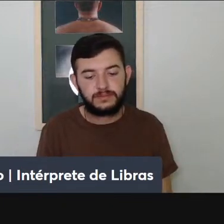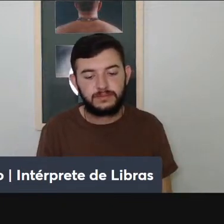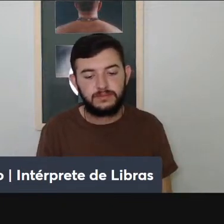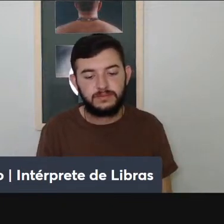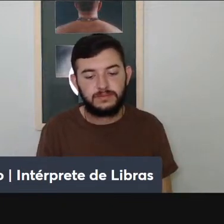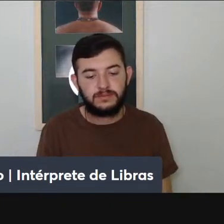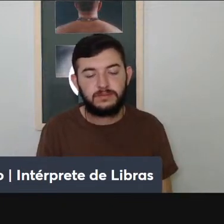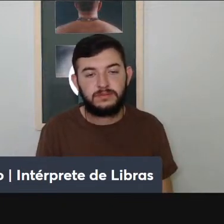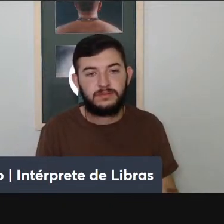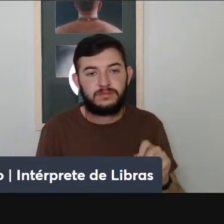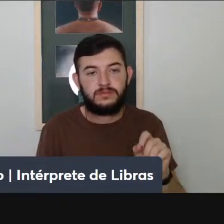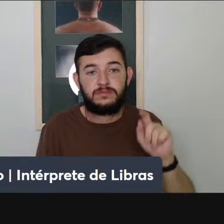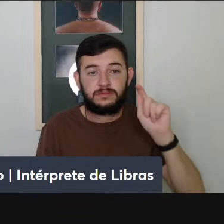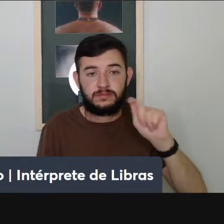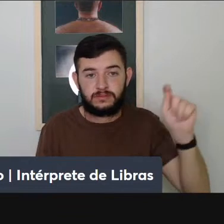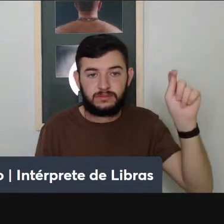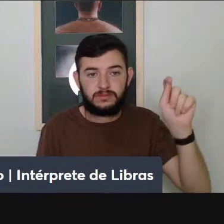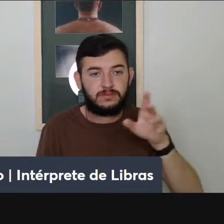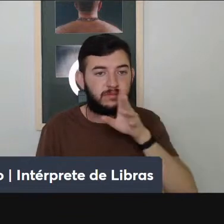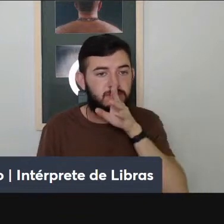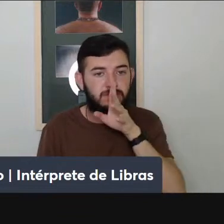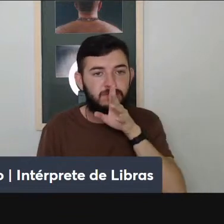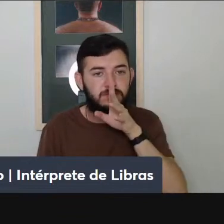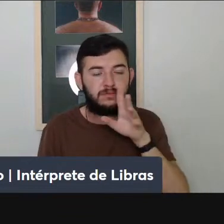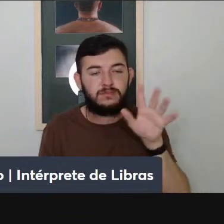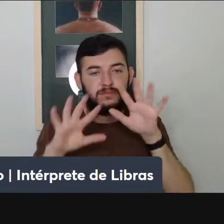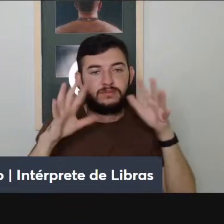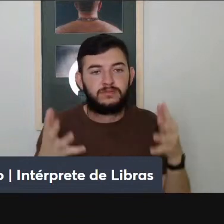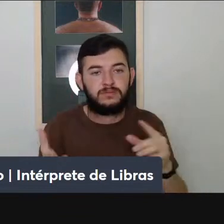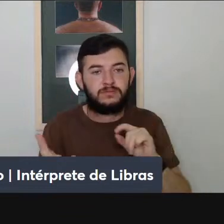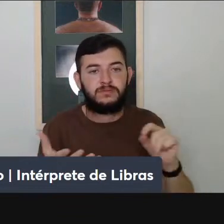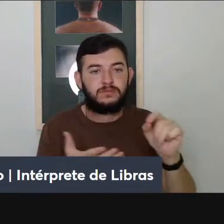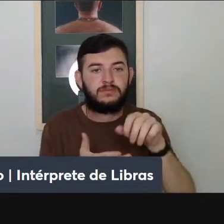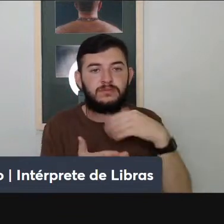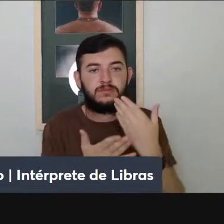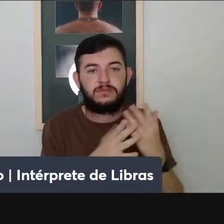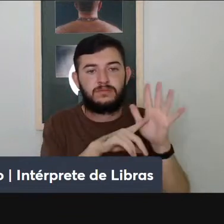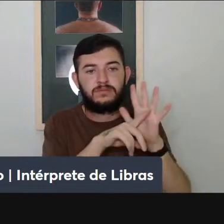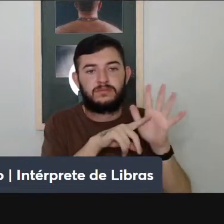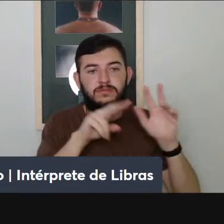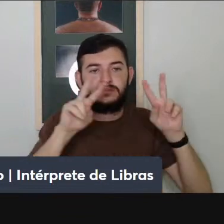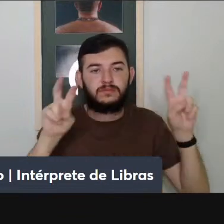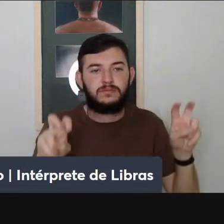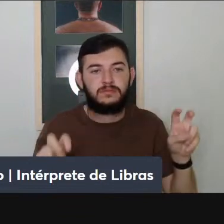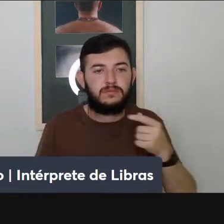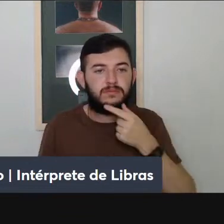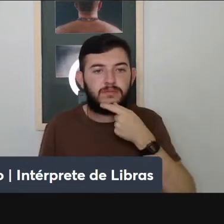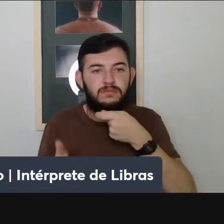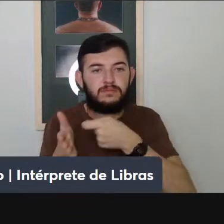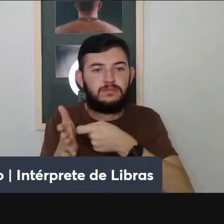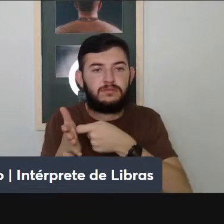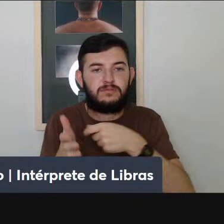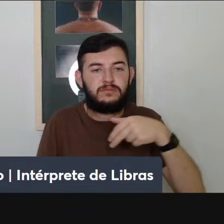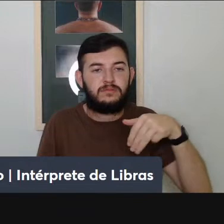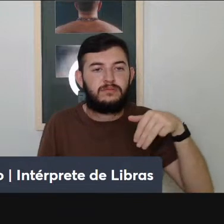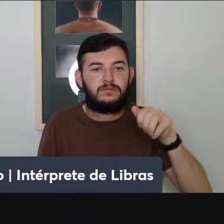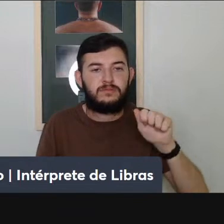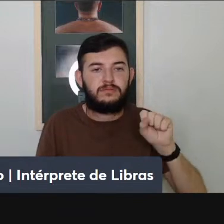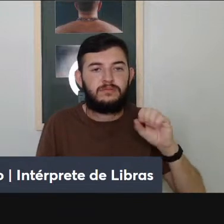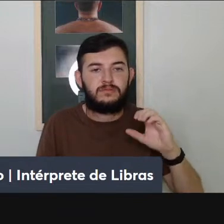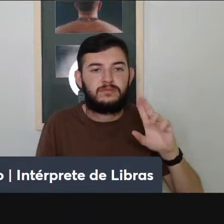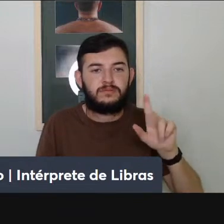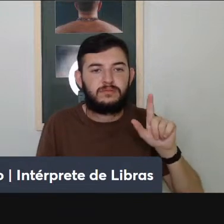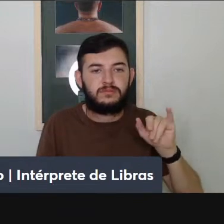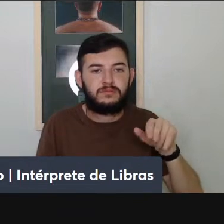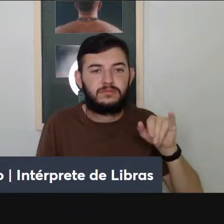Internacionalmente, Raunin é mais conhecida por seus estudos sobre masculinidade. Ela foi uma das fundadoras desse campo de